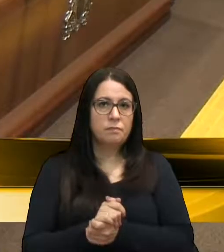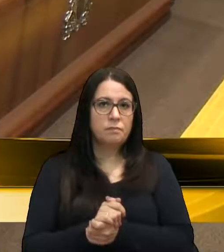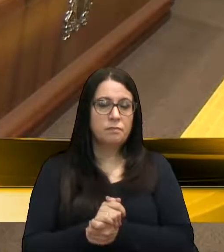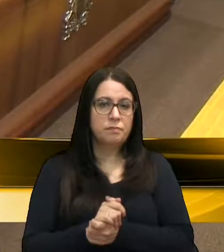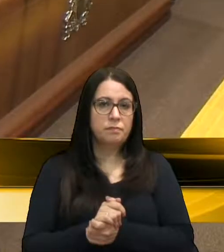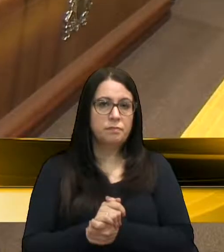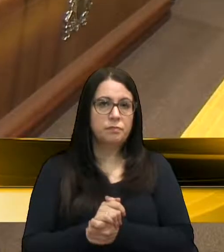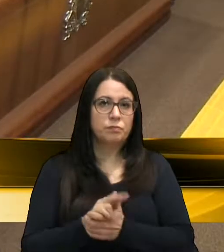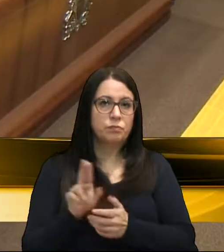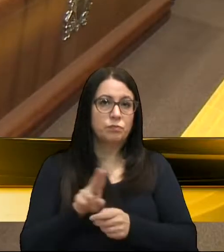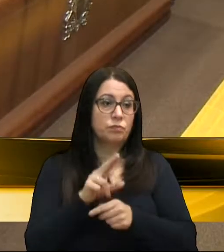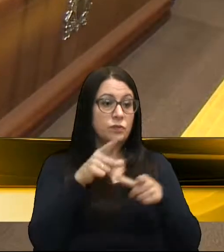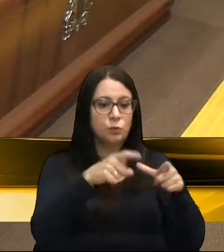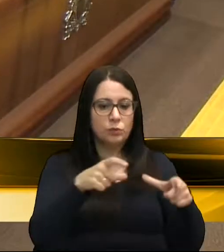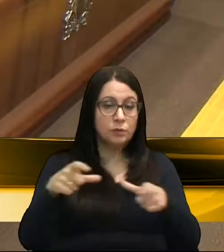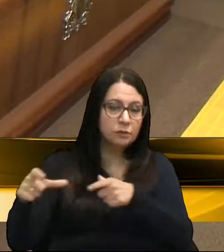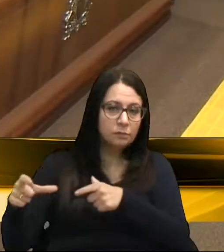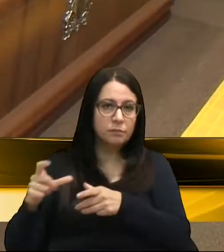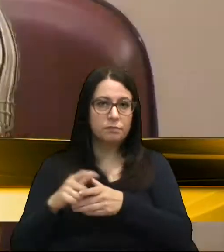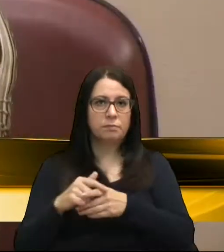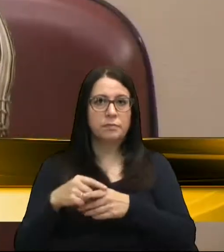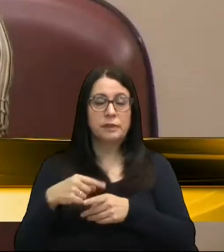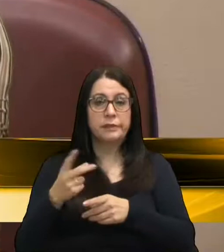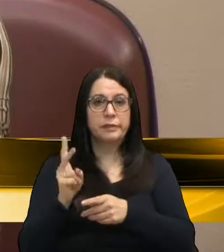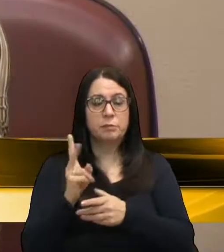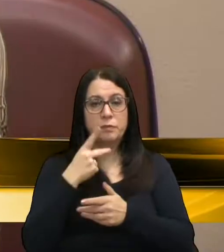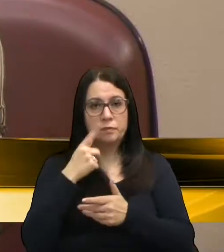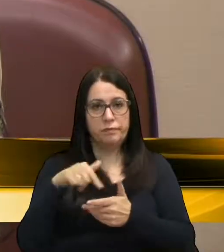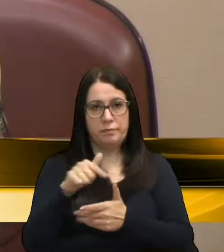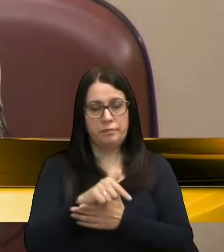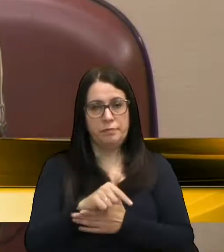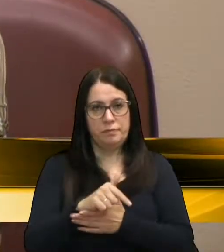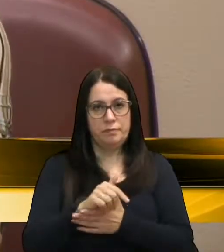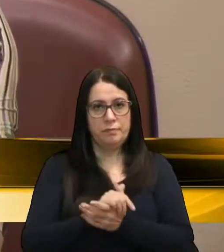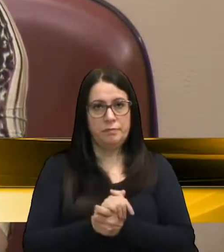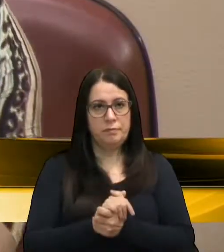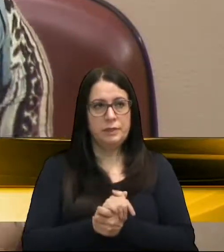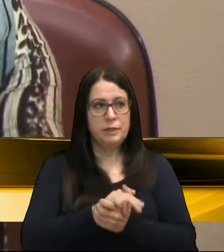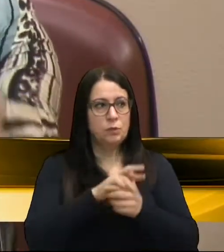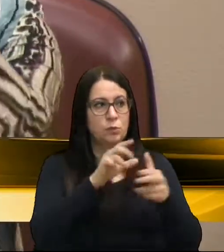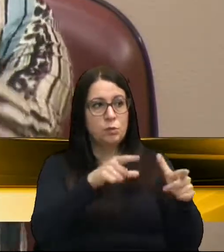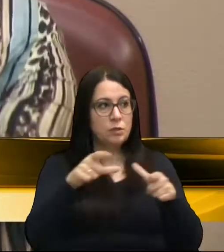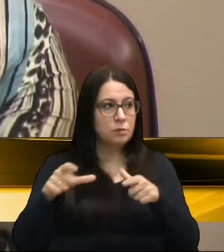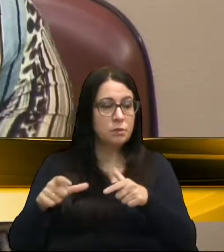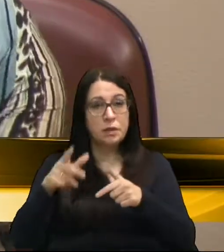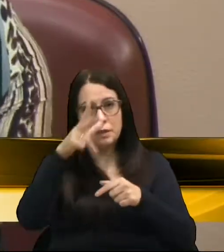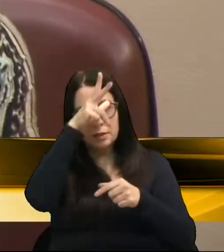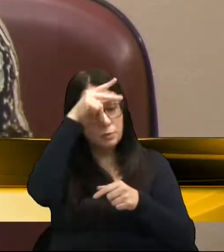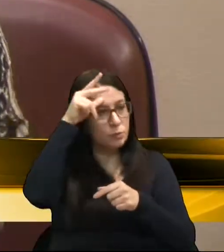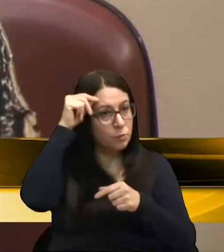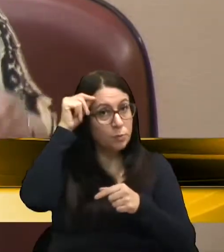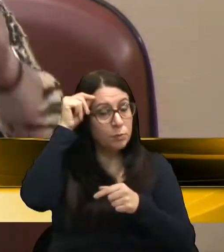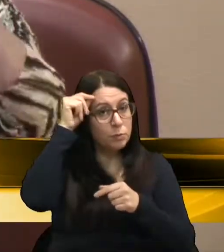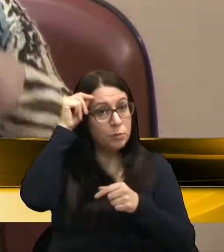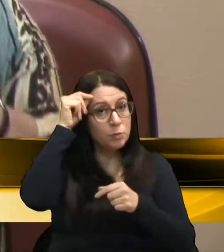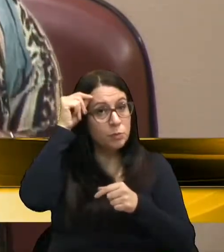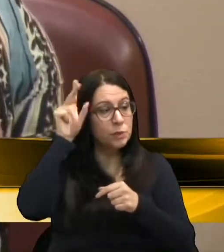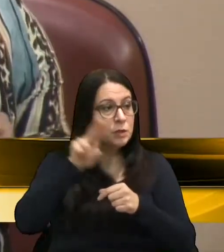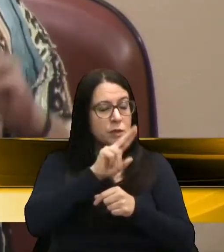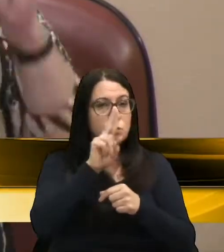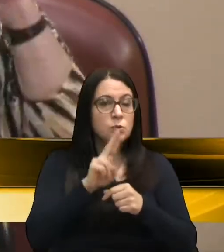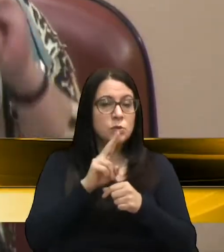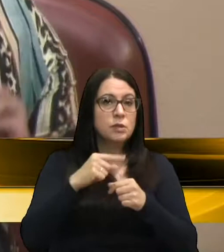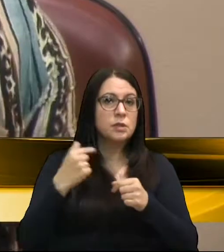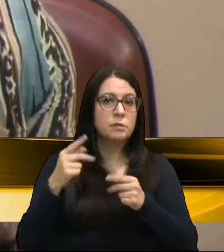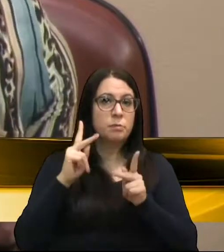ocupar os espaços, é o que a gente sempre diz, os espaços públicos que são ocupados